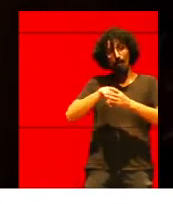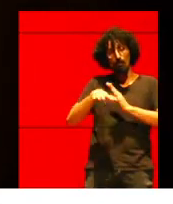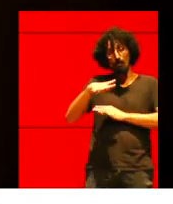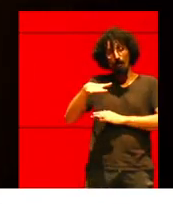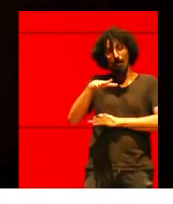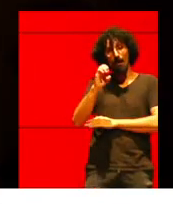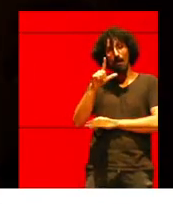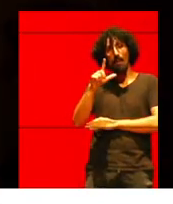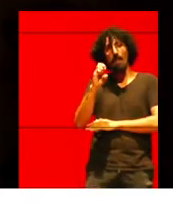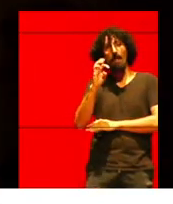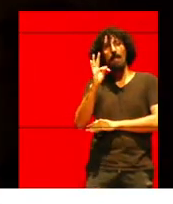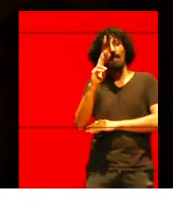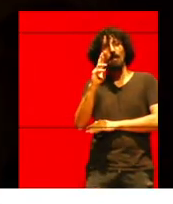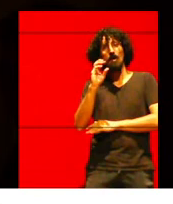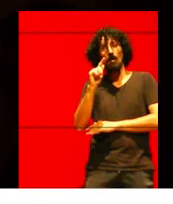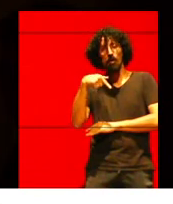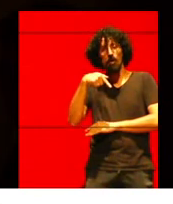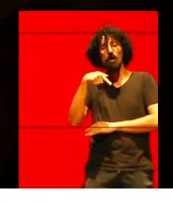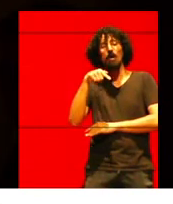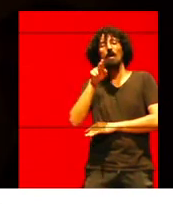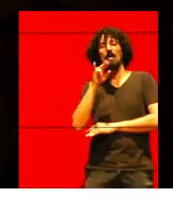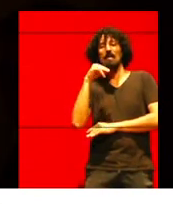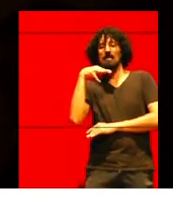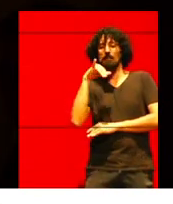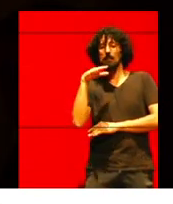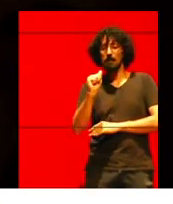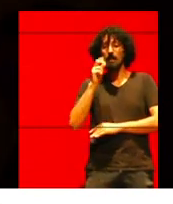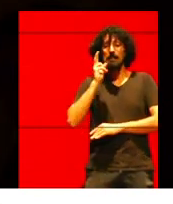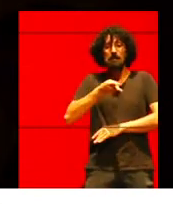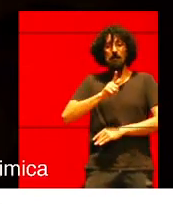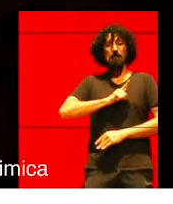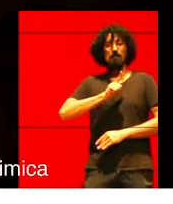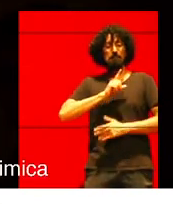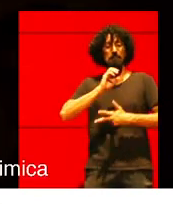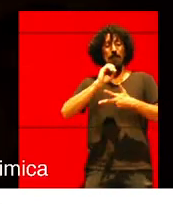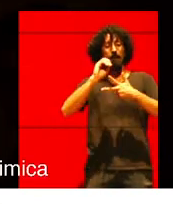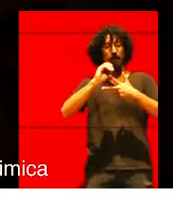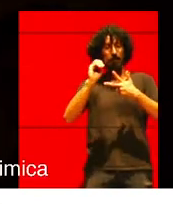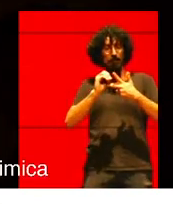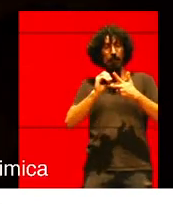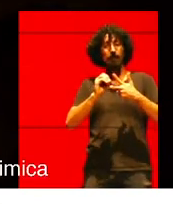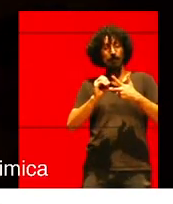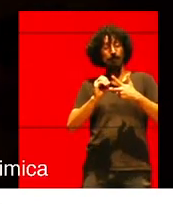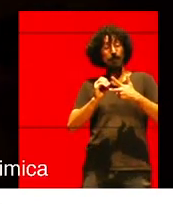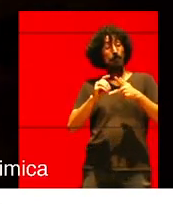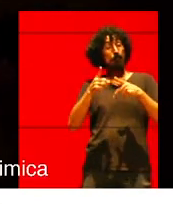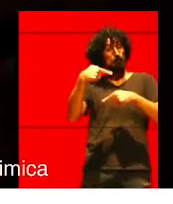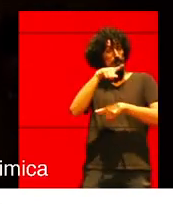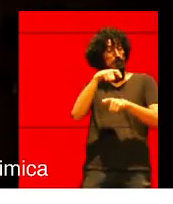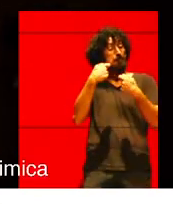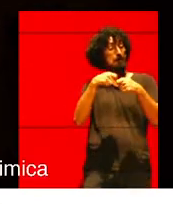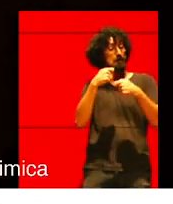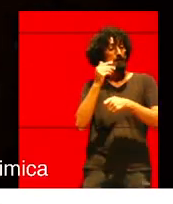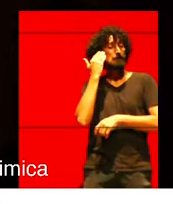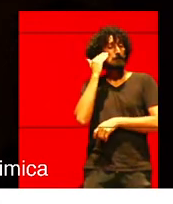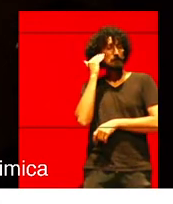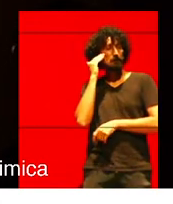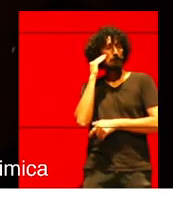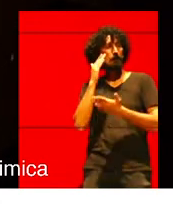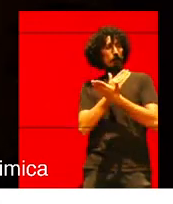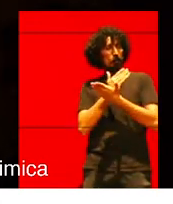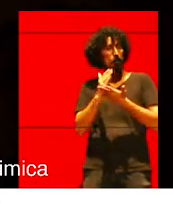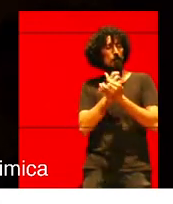e todo ano cai no Enem. Então, é bom vocês estarem aí por dentro de algumas coisas